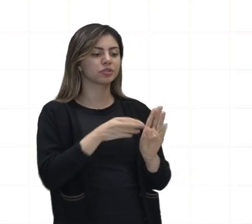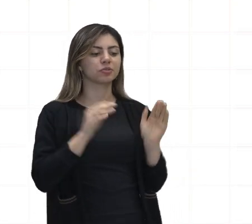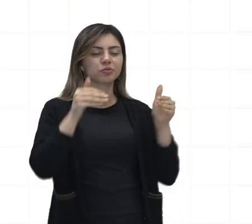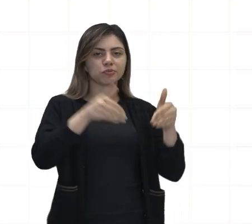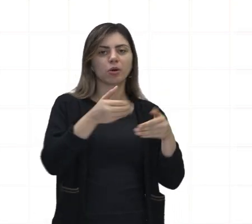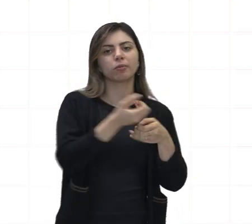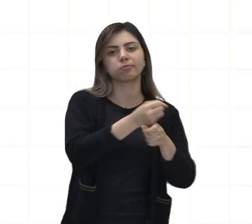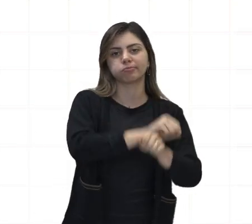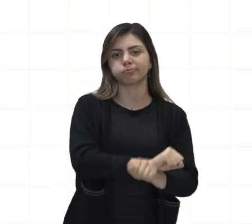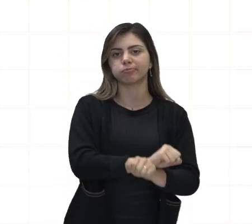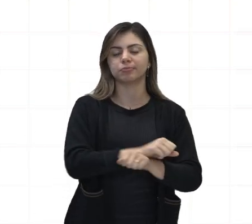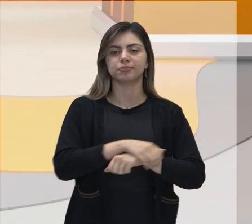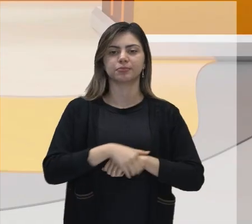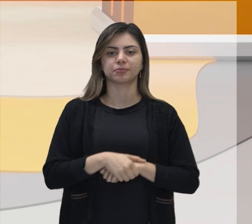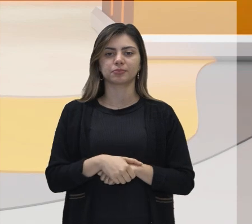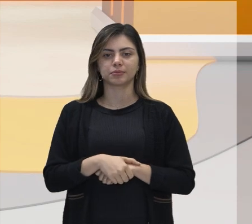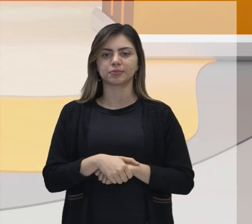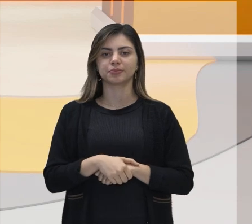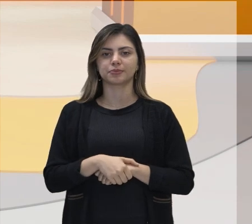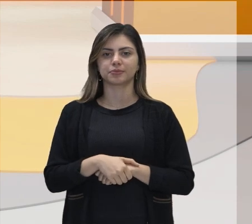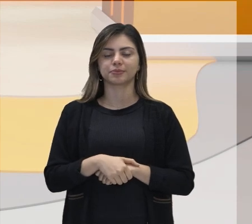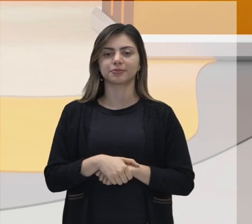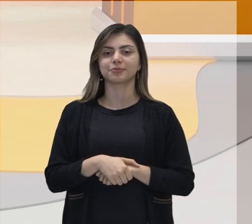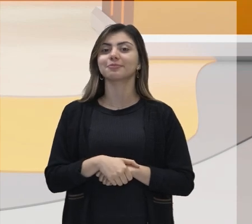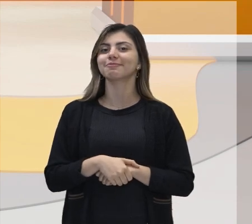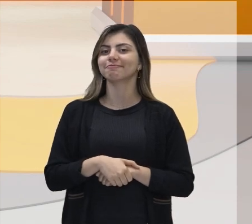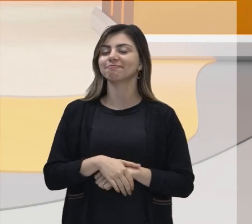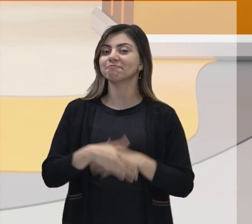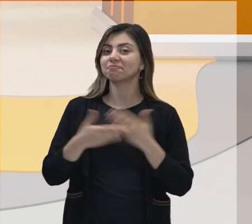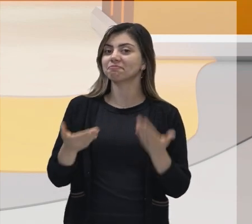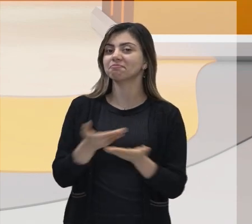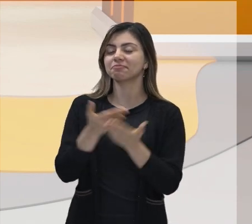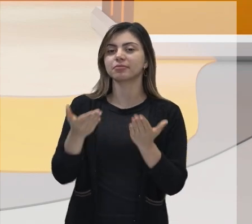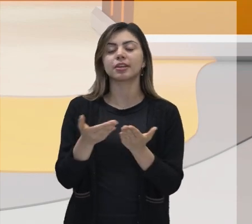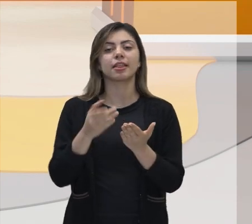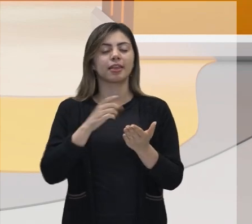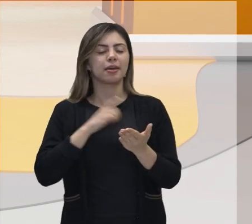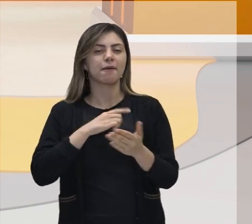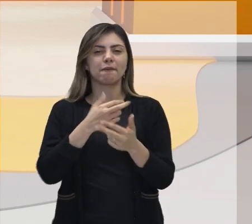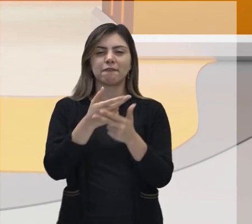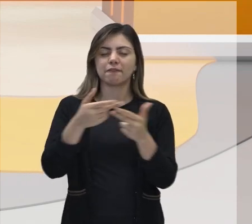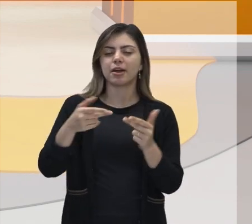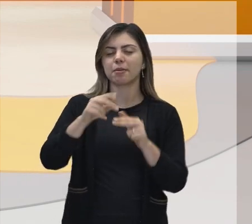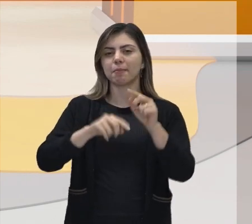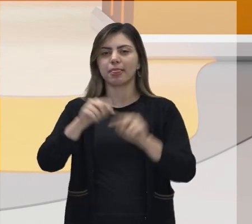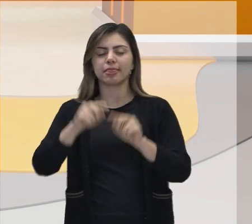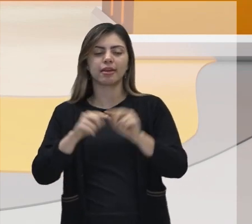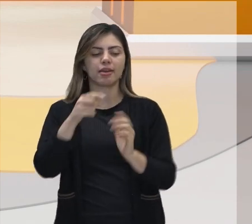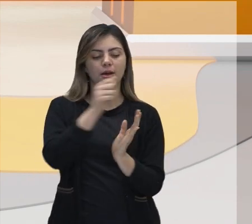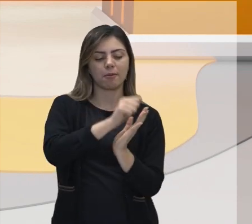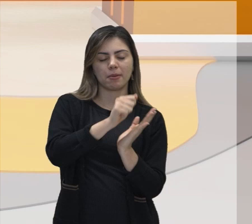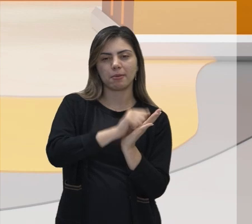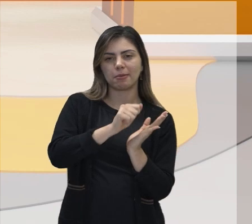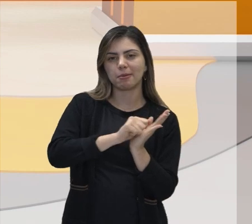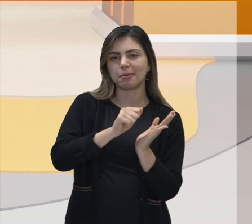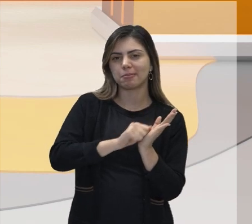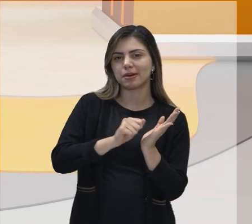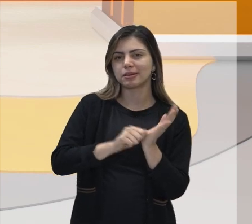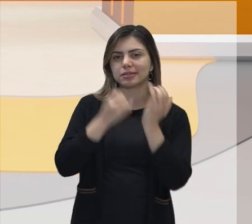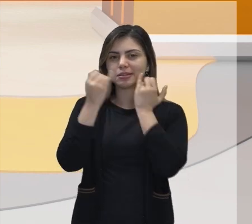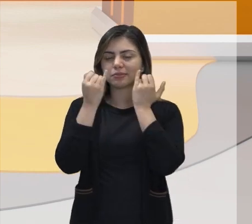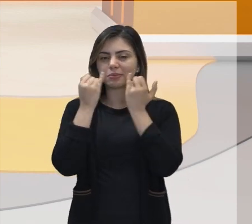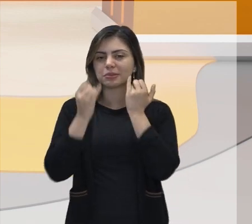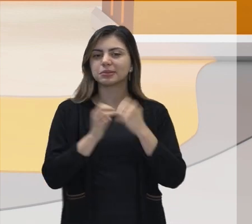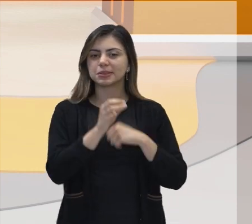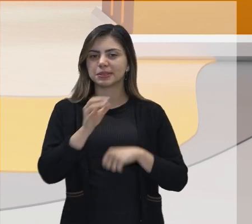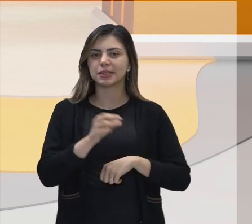indígena, a escravidão. Tome nota, separe suas canetas, seu caderno, né? Tome